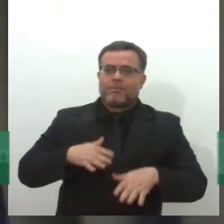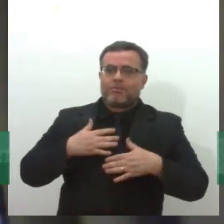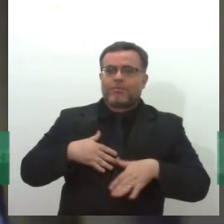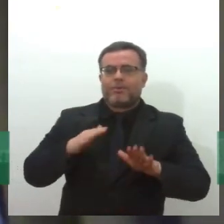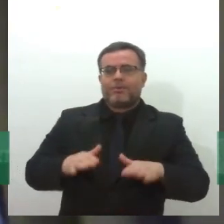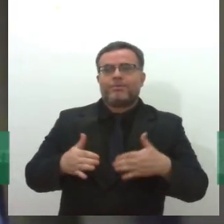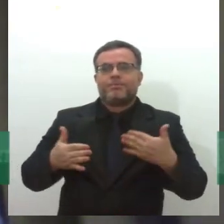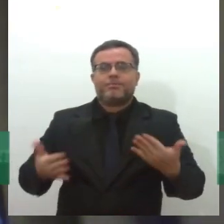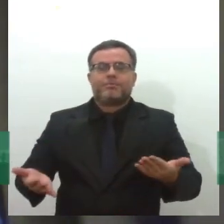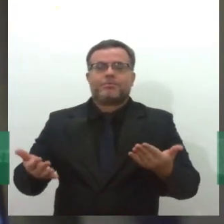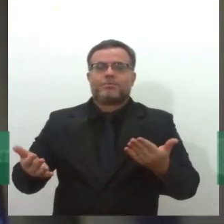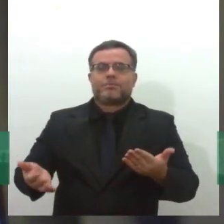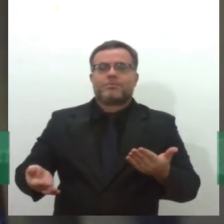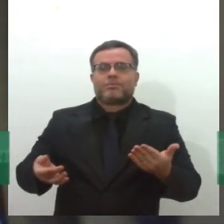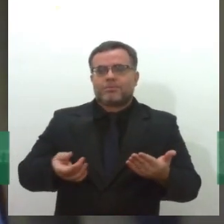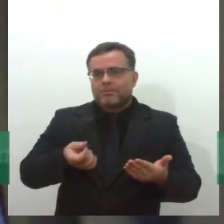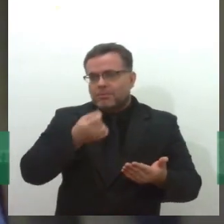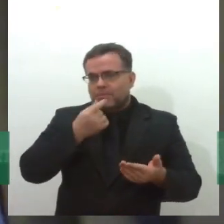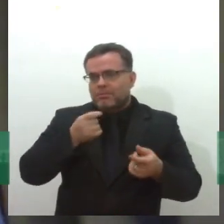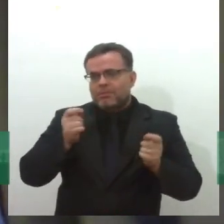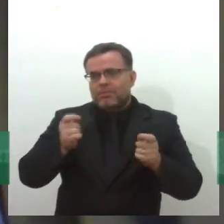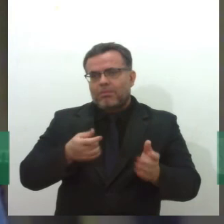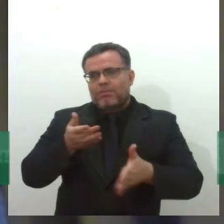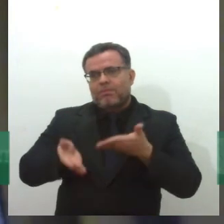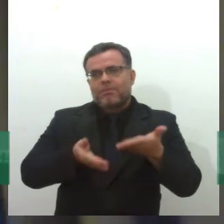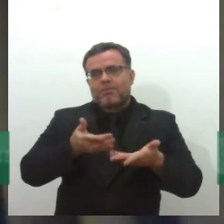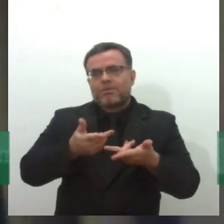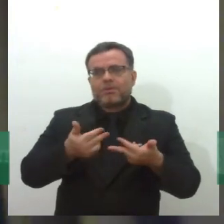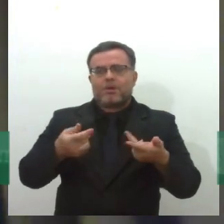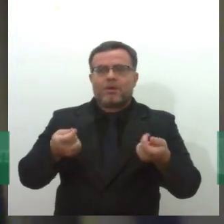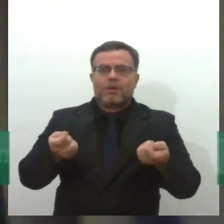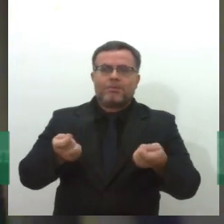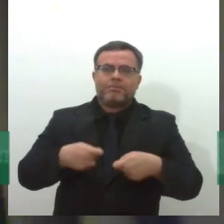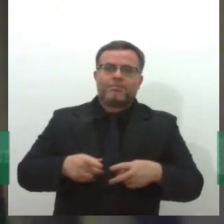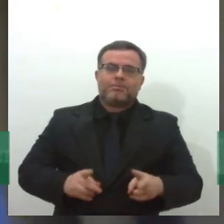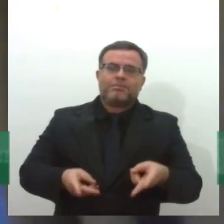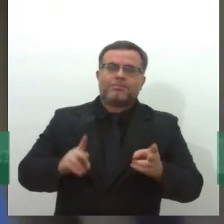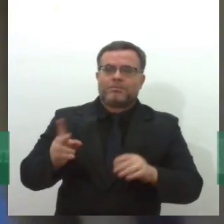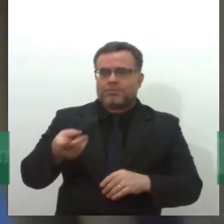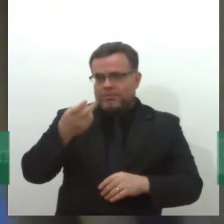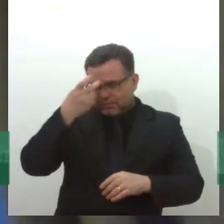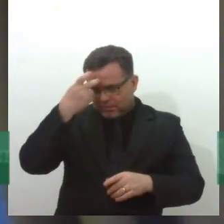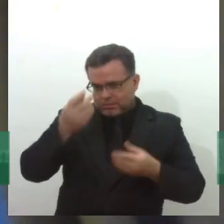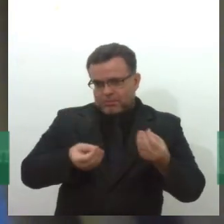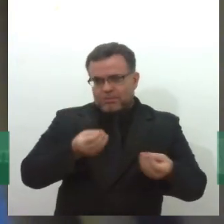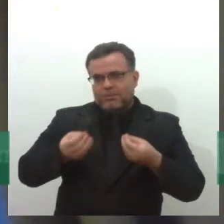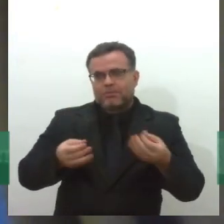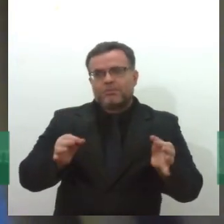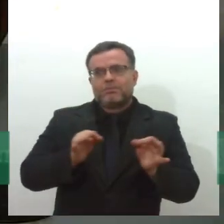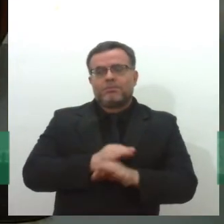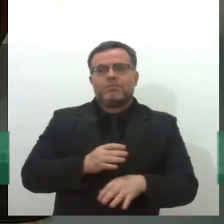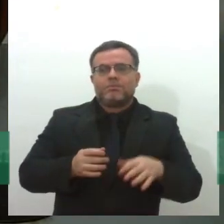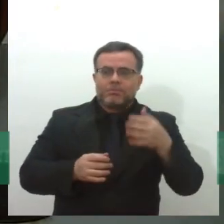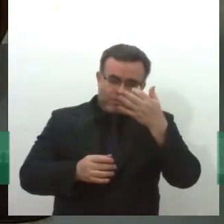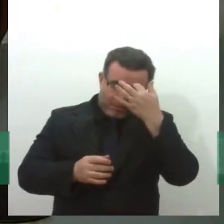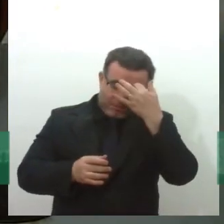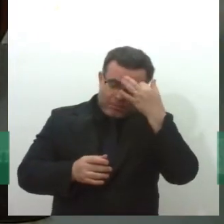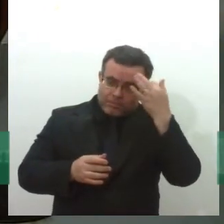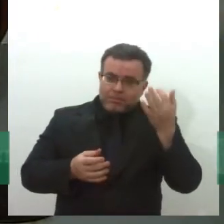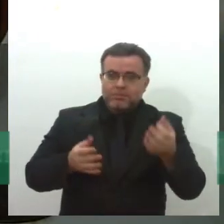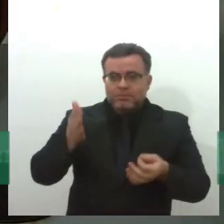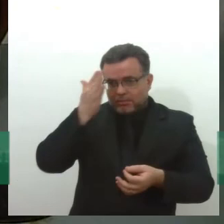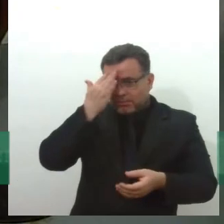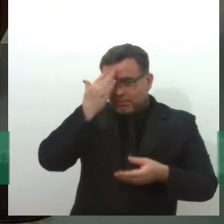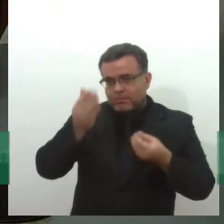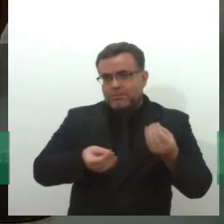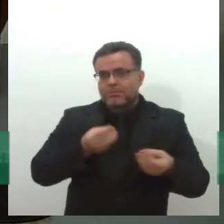os remédios corretos para tratar de um problema de novo, que é conjuntural e cíclico. Entender realmente, de fato, o que é que está acontecendo, quais